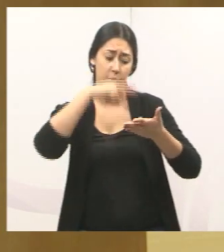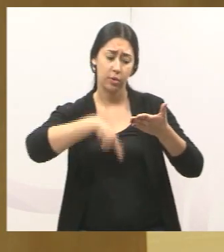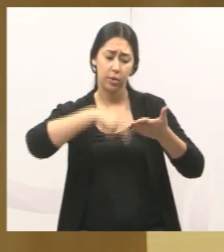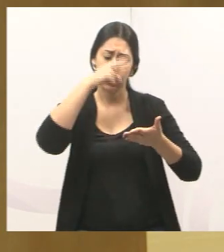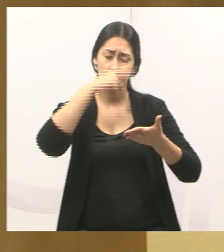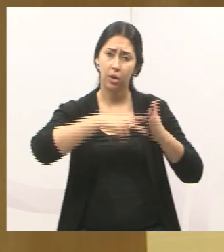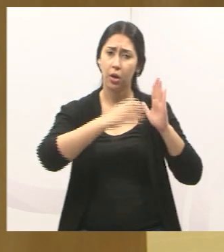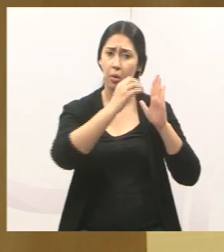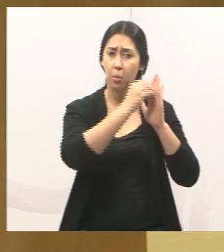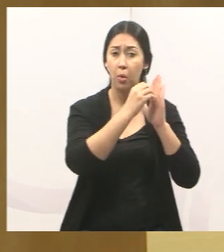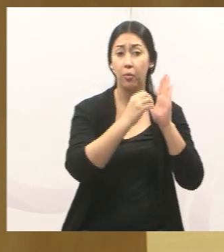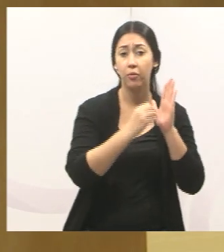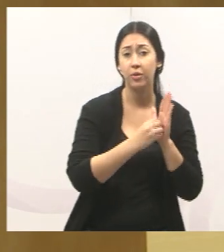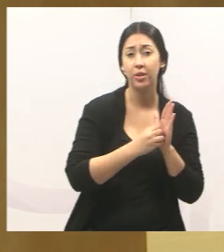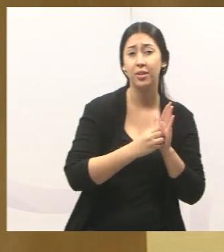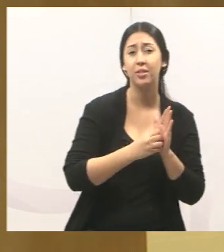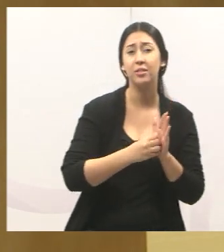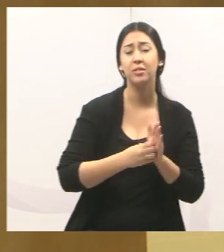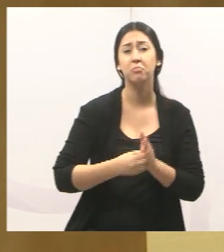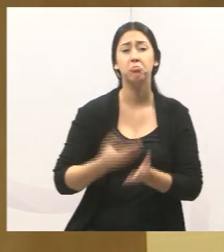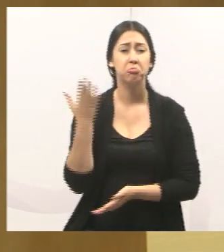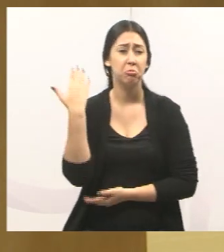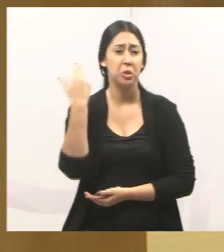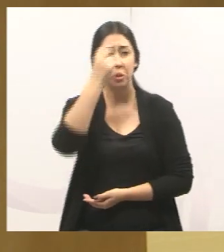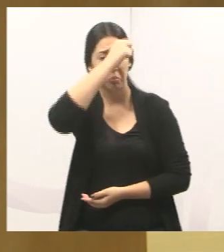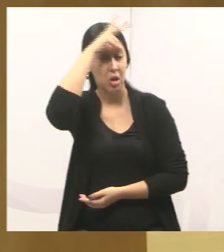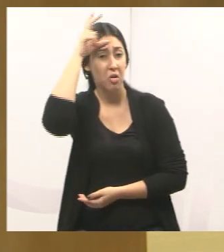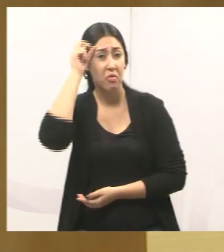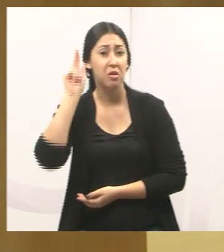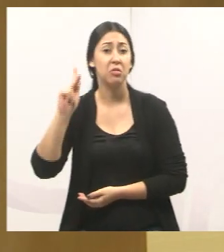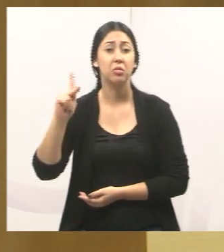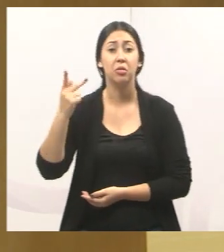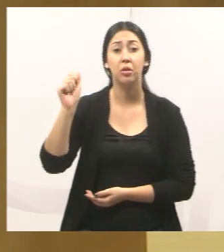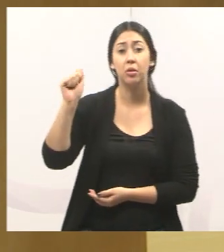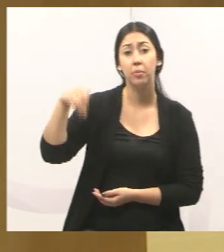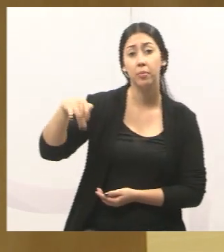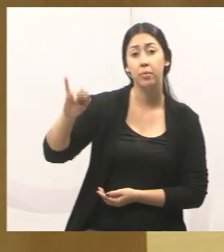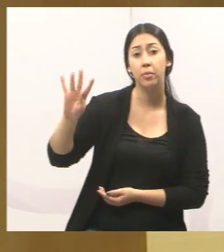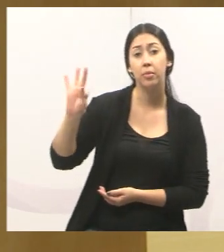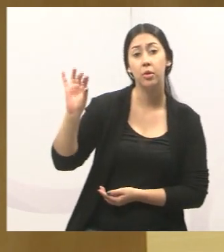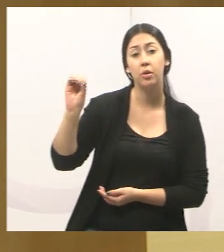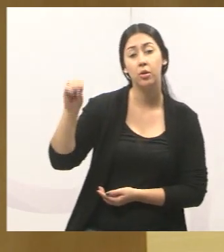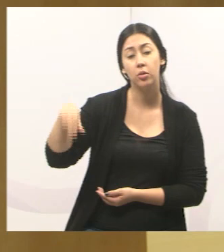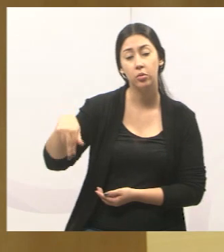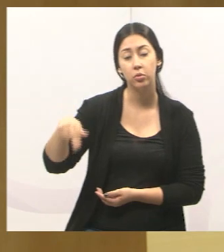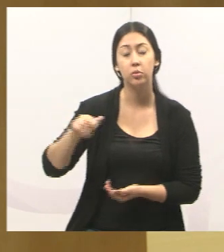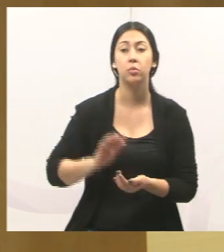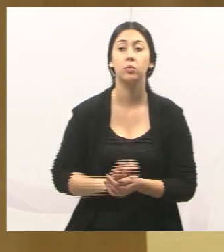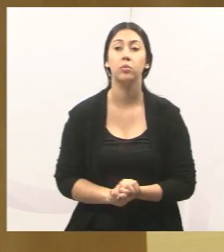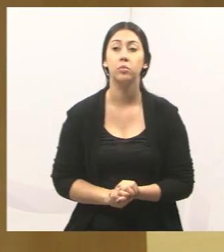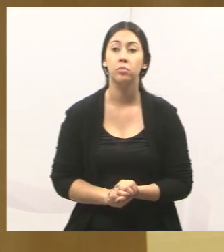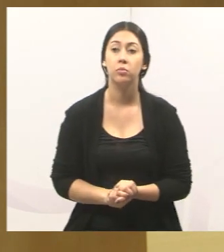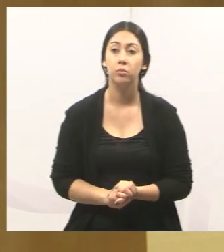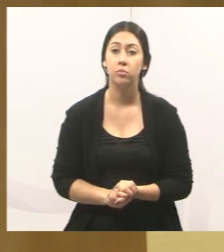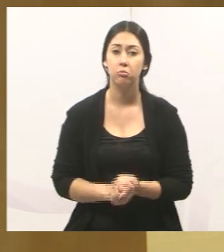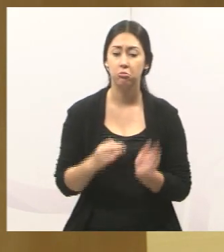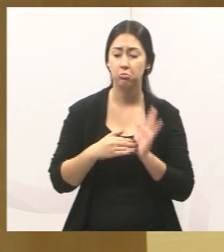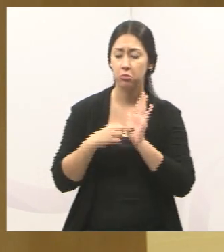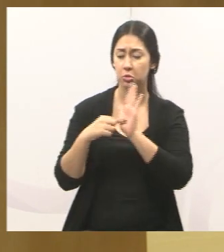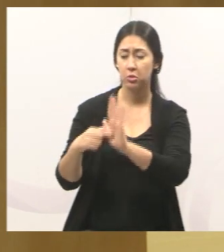ofício encaminhado pelo ex-prefeito municipal de 2016, o excelentíssimo senhor Hamilton